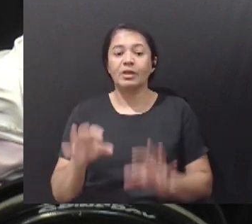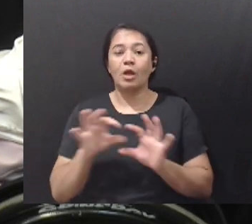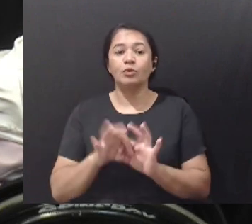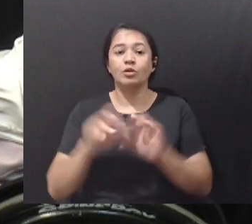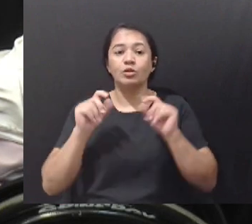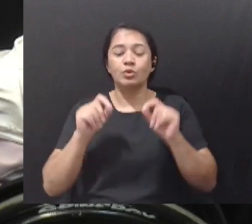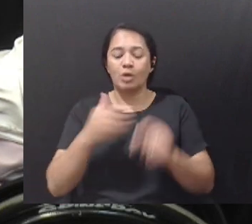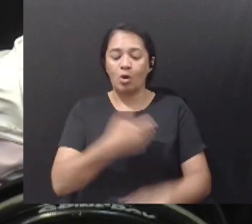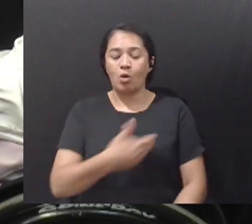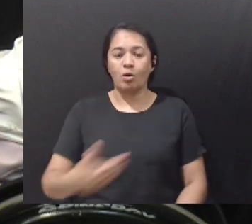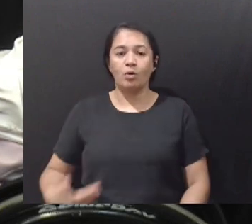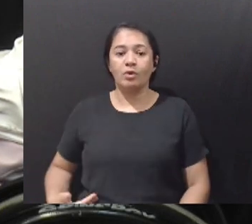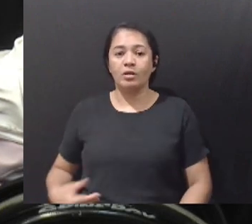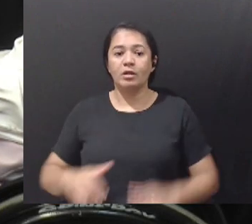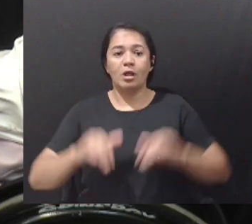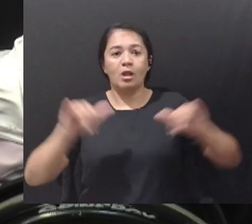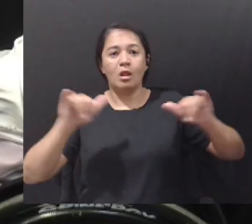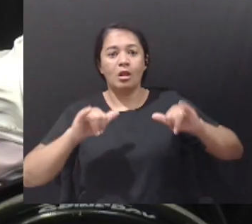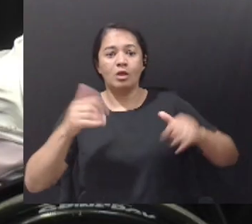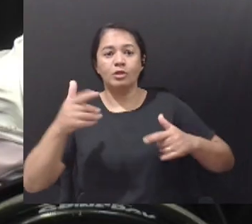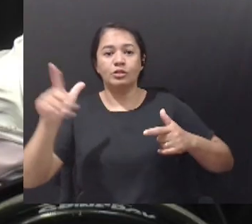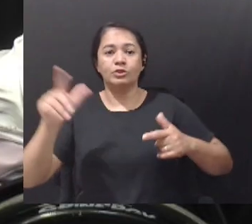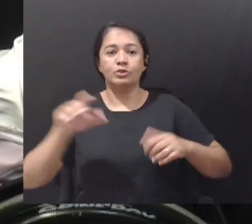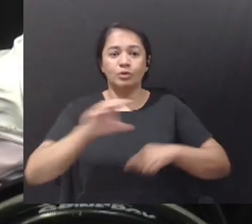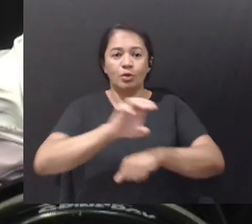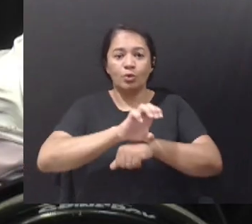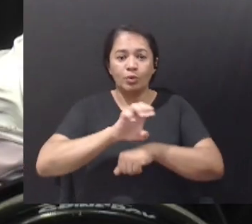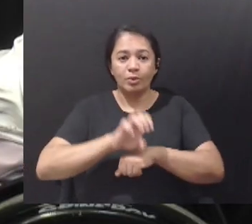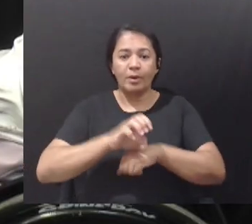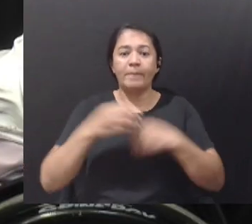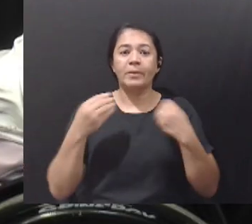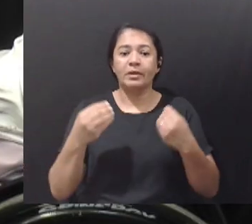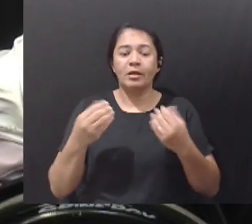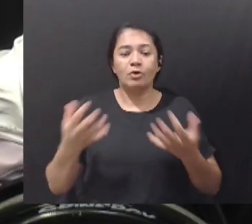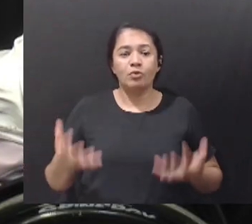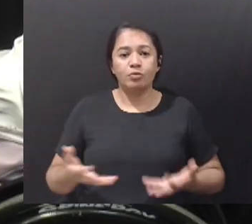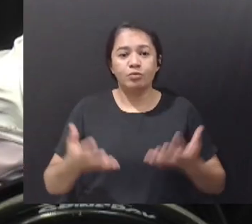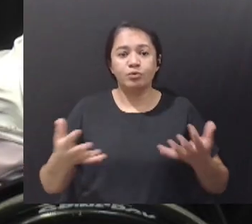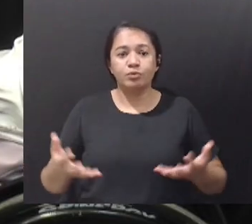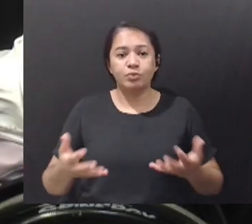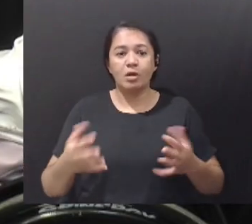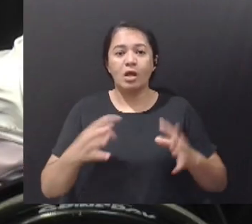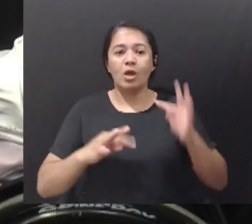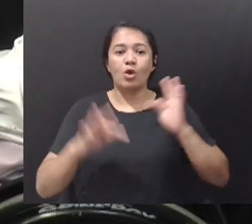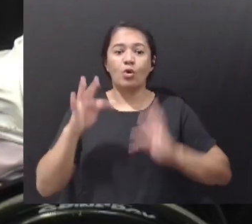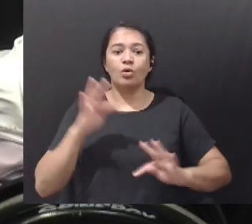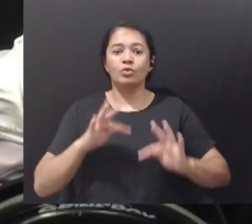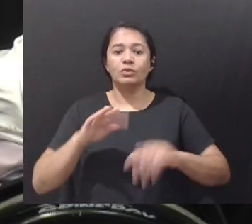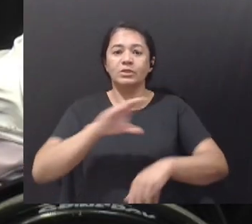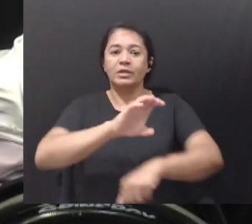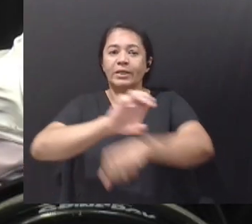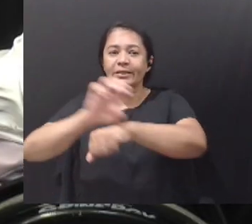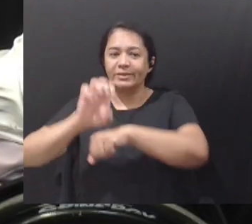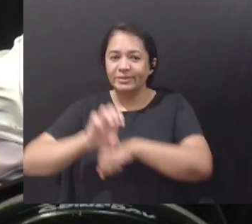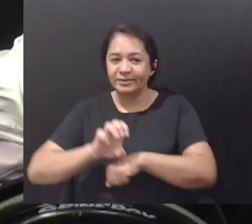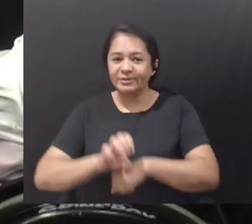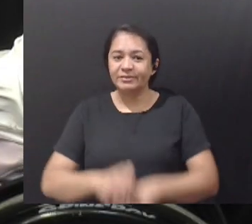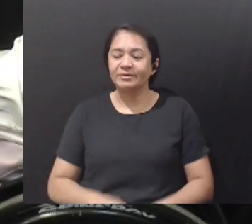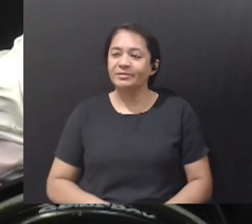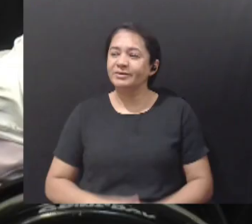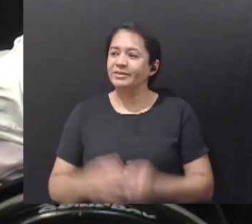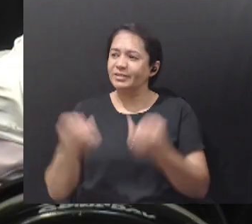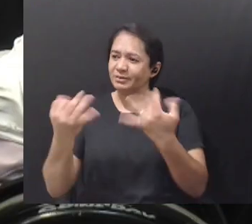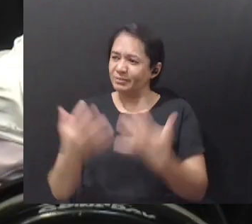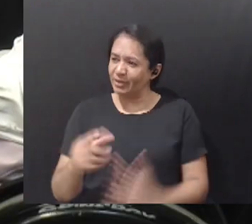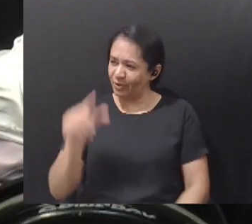fazer propaganda em outros estados para promover o turismo estadual. Fala um pouquinho para mim dessas